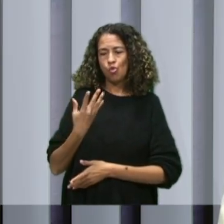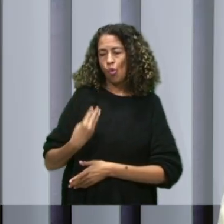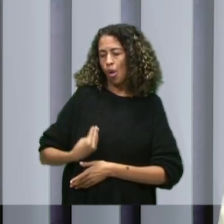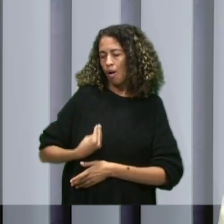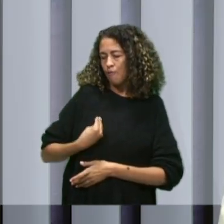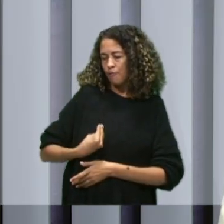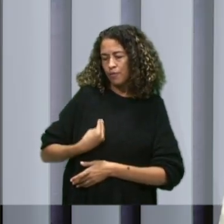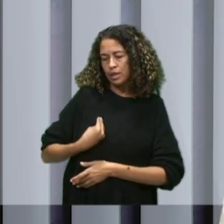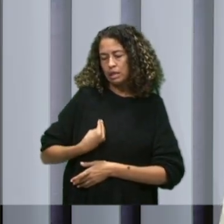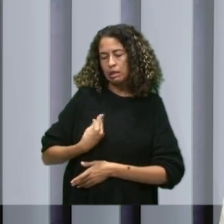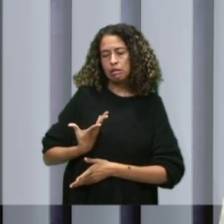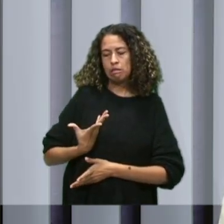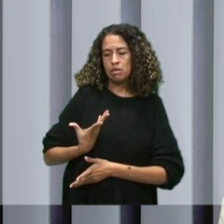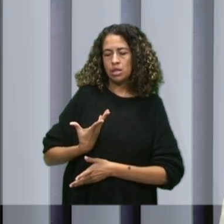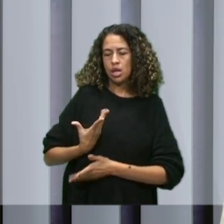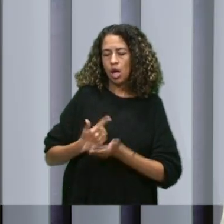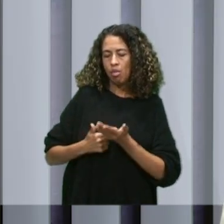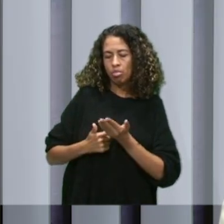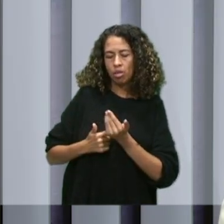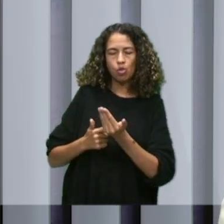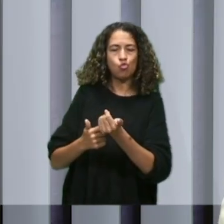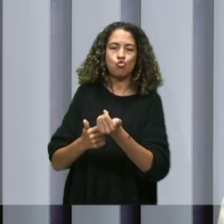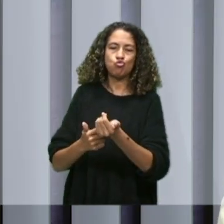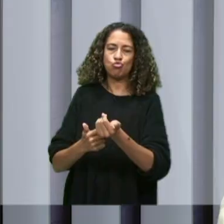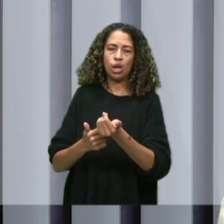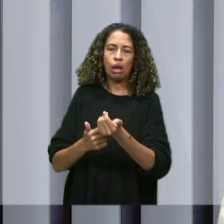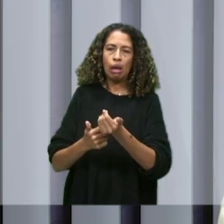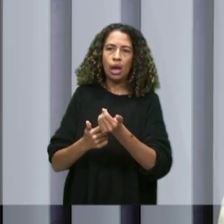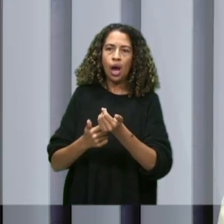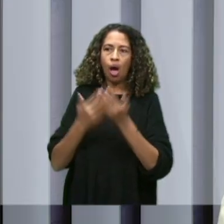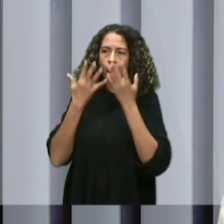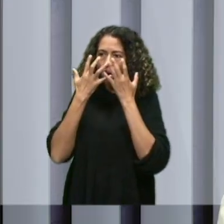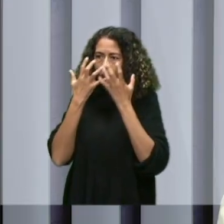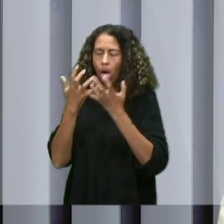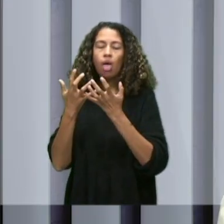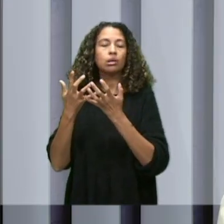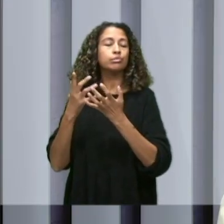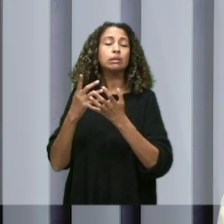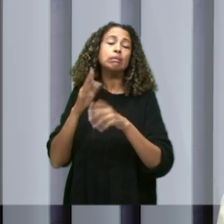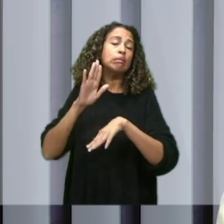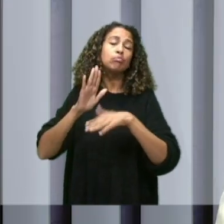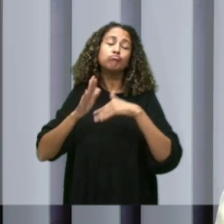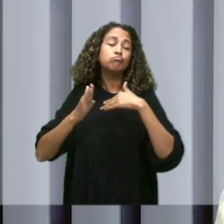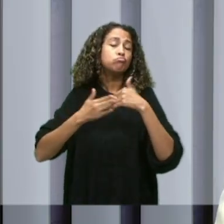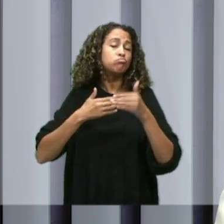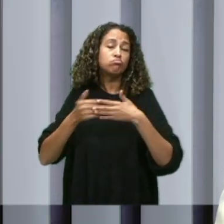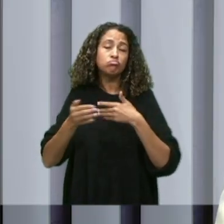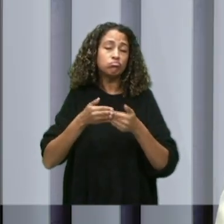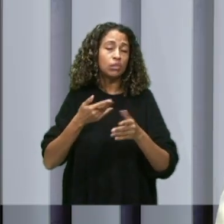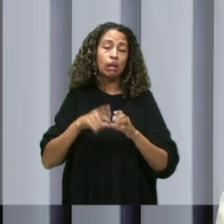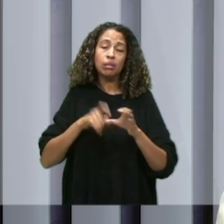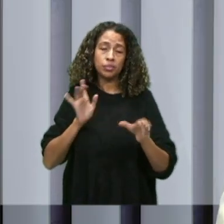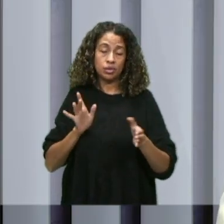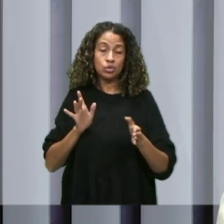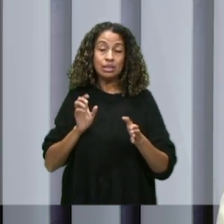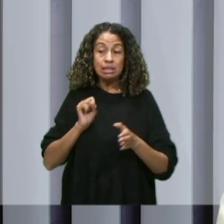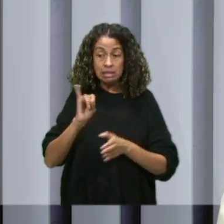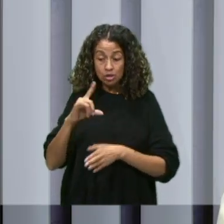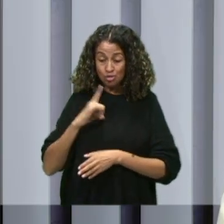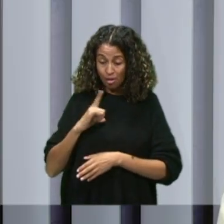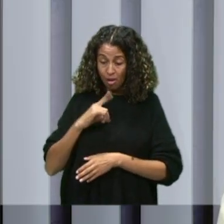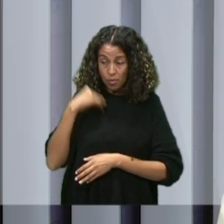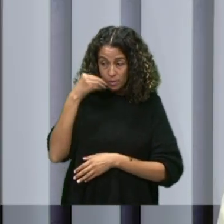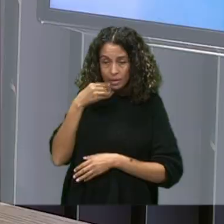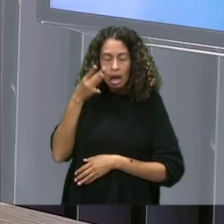de imersiva tecnológica que esse grupo está vivendo, quando a gente consegue proporcionar uma vivência